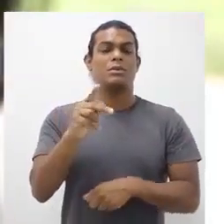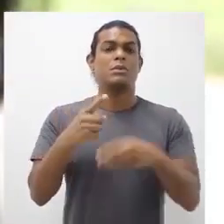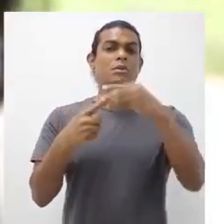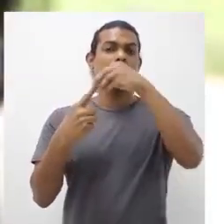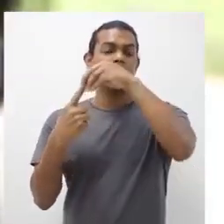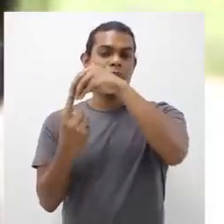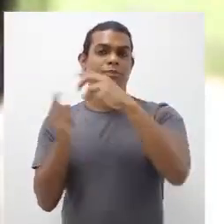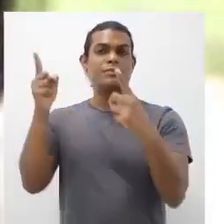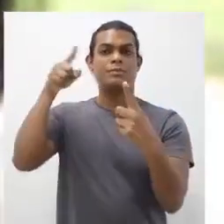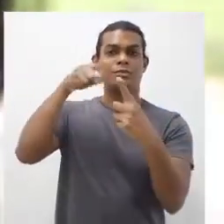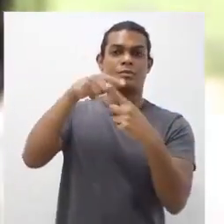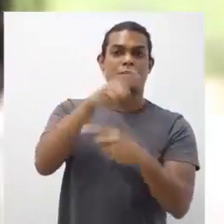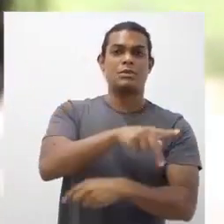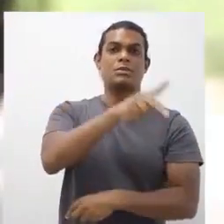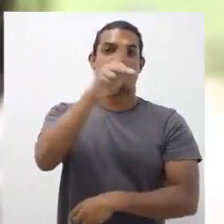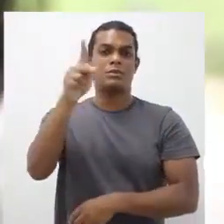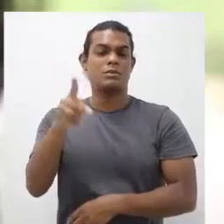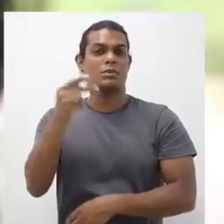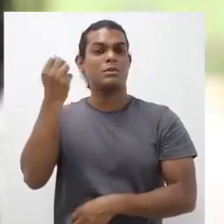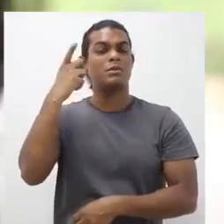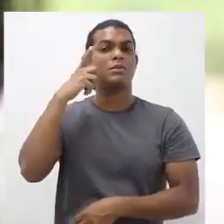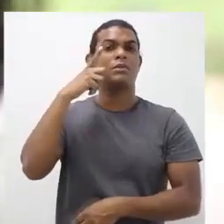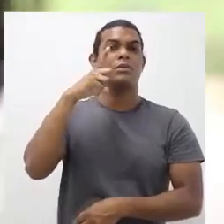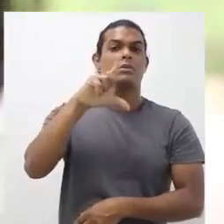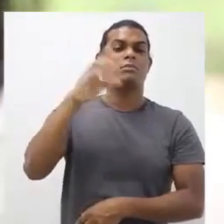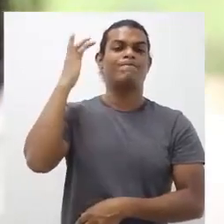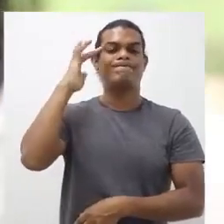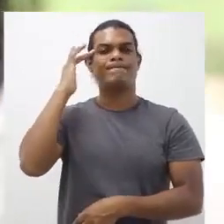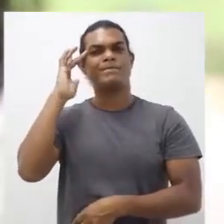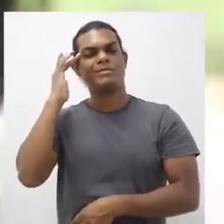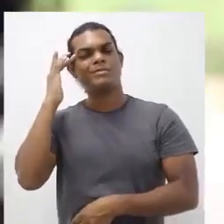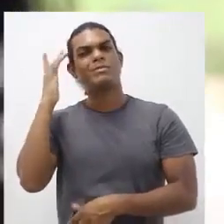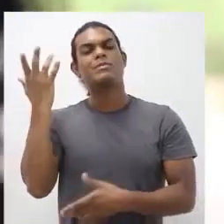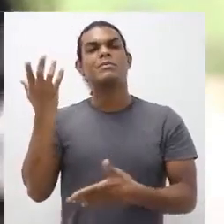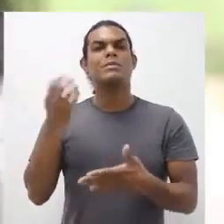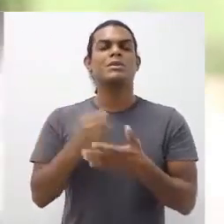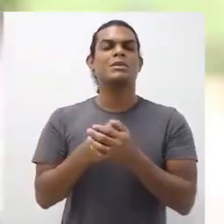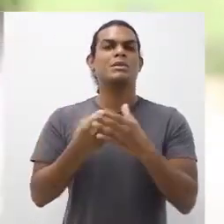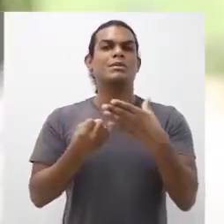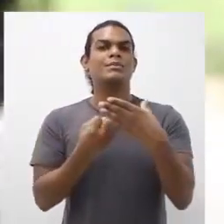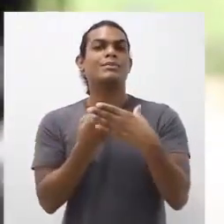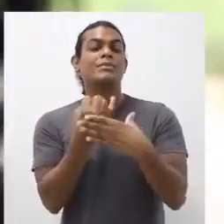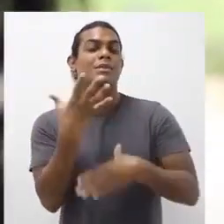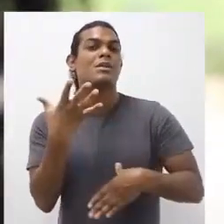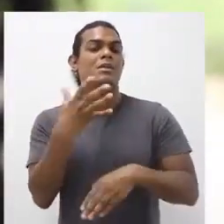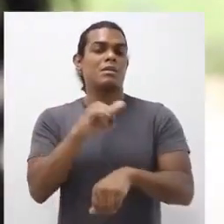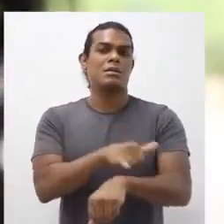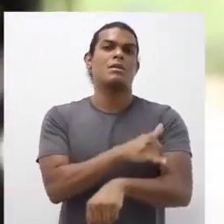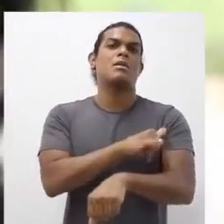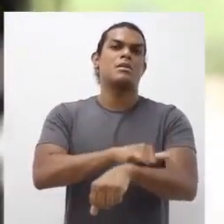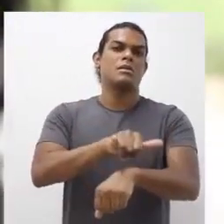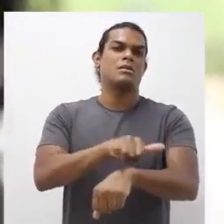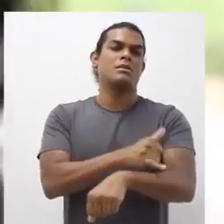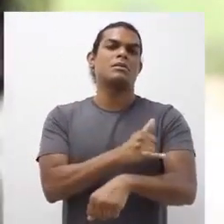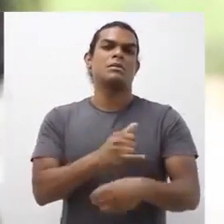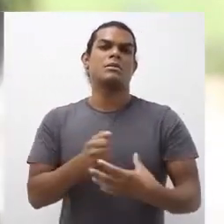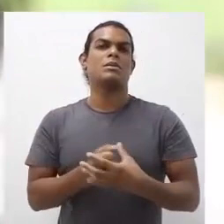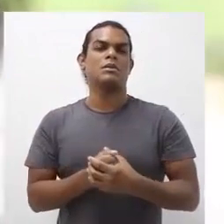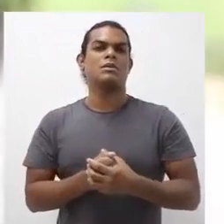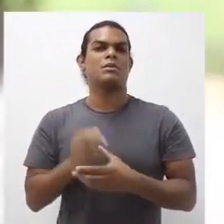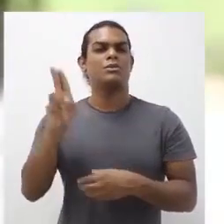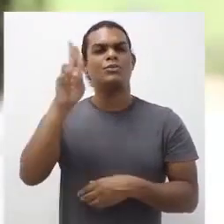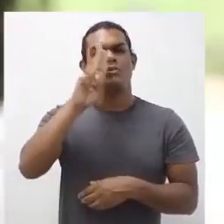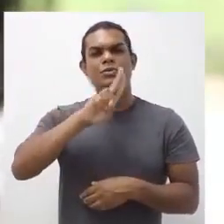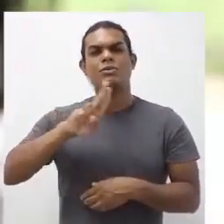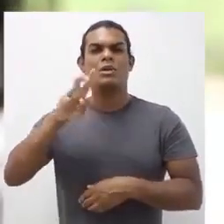principal objetivo com esse professor é que a gente consiga refletir e consiga criar possibilidades,